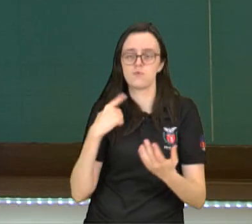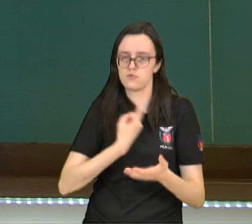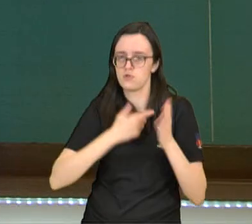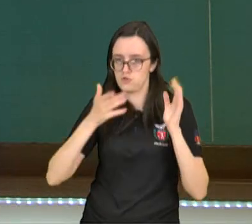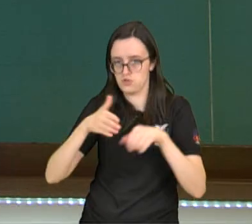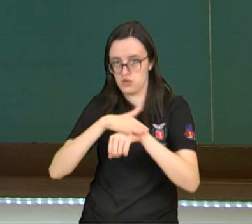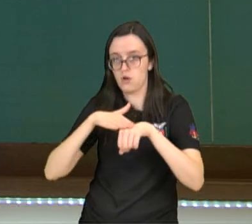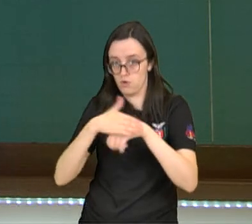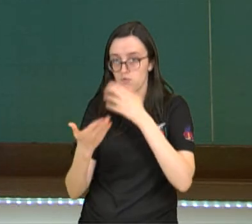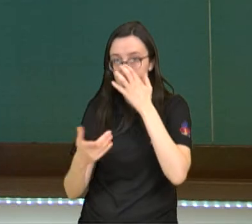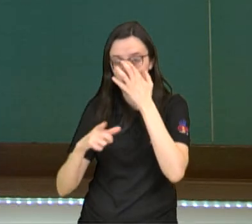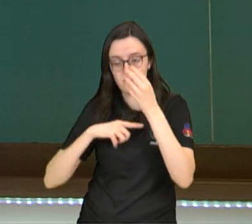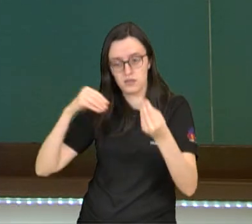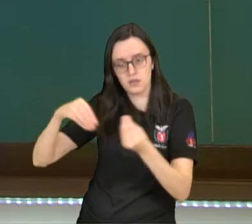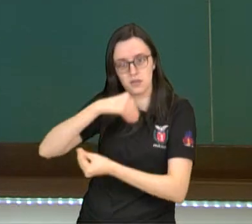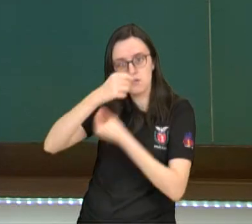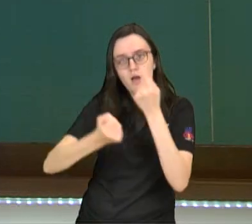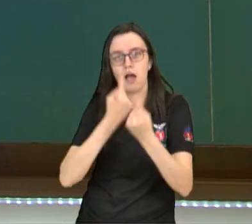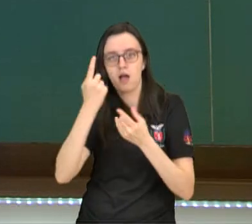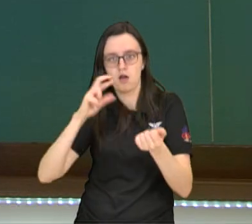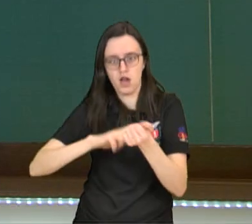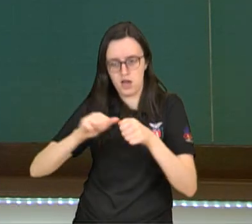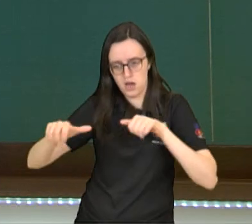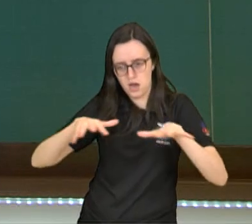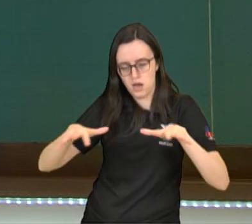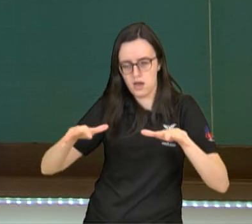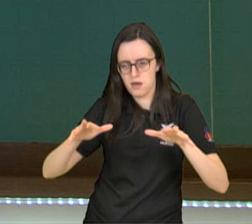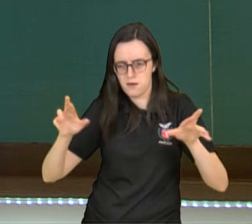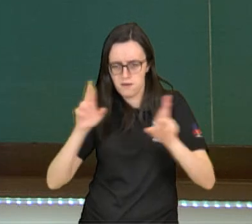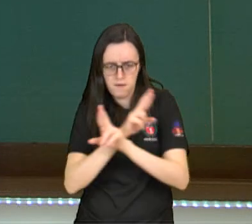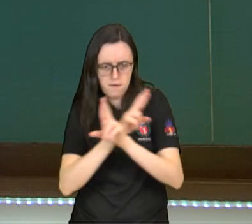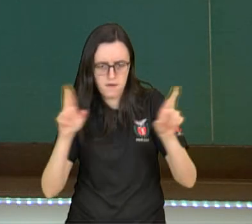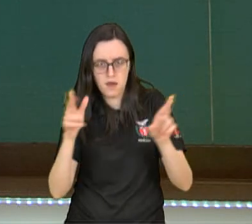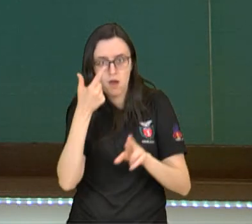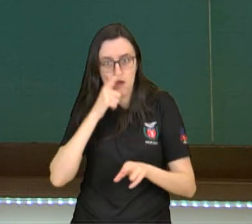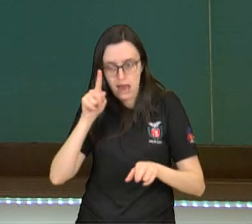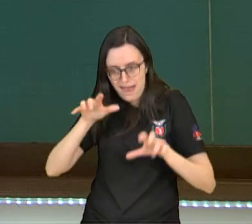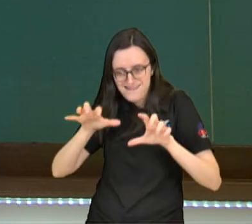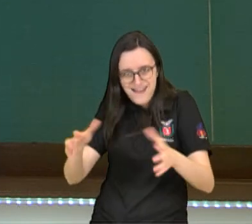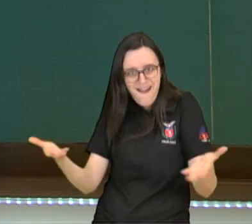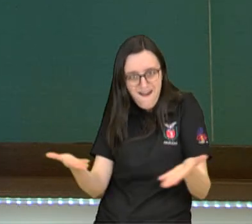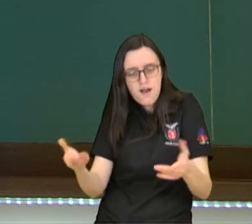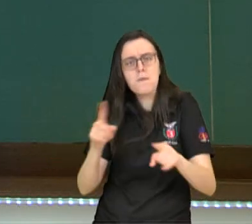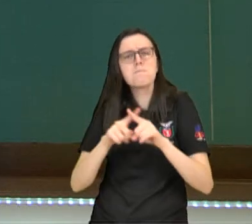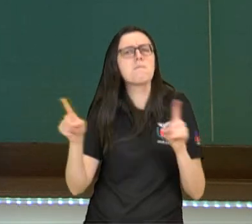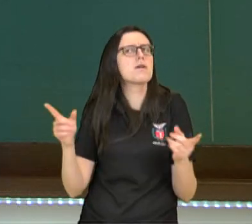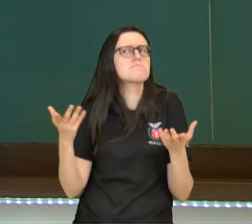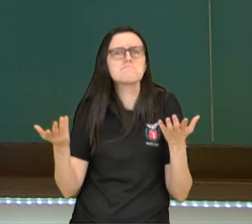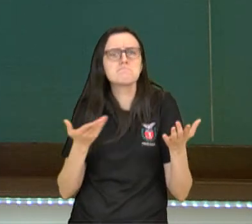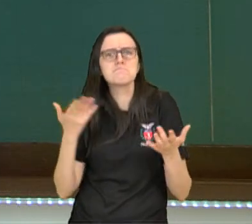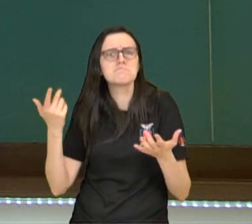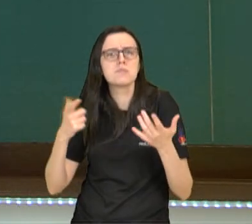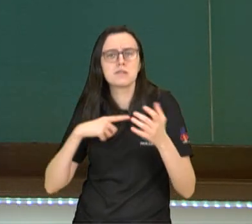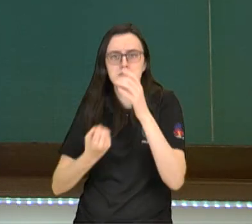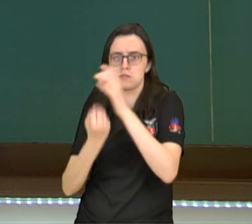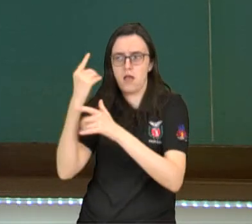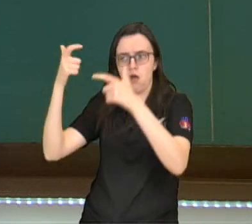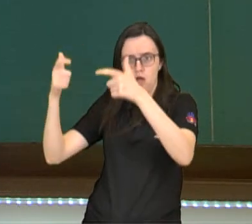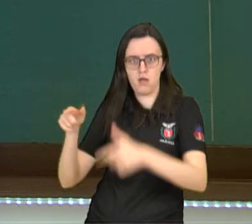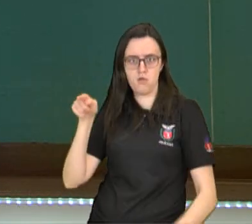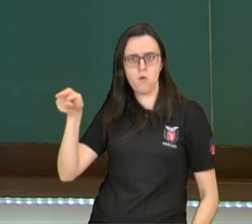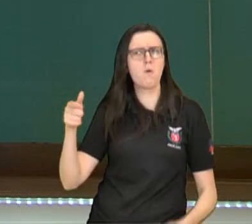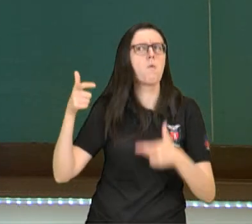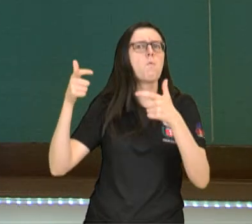conversamos. Ela tem essa mistura de alguns ritmos que associaram para ela ser do jeito que ela é hoje, mas ela foi criada em um determinado